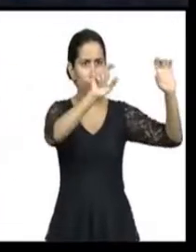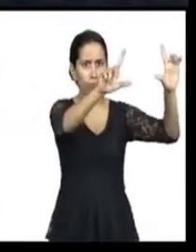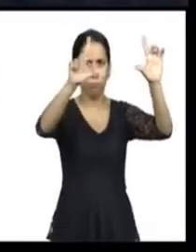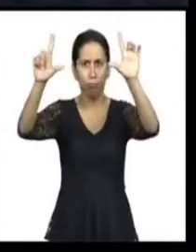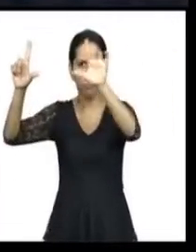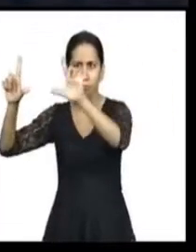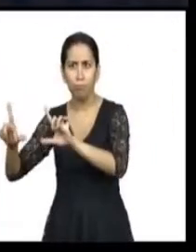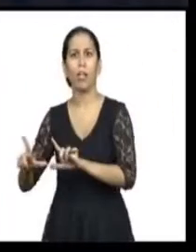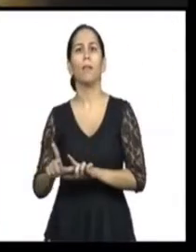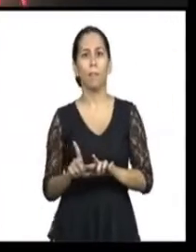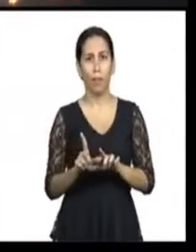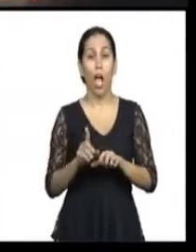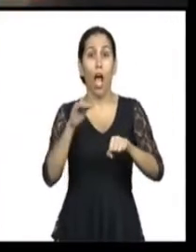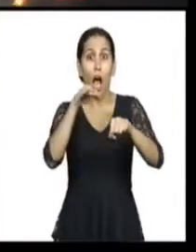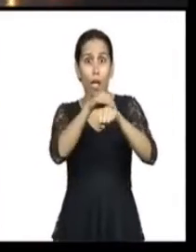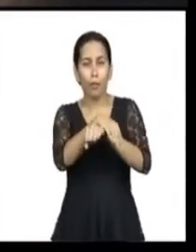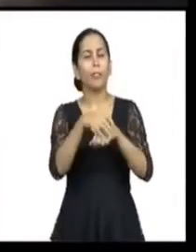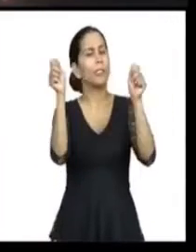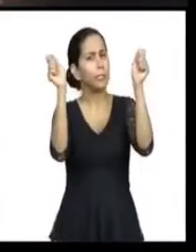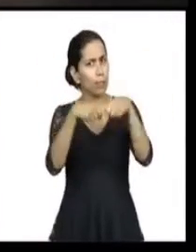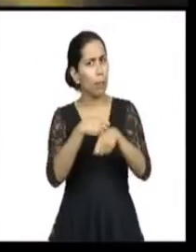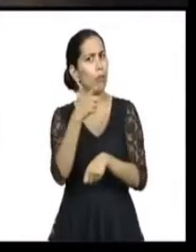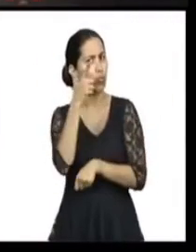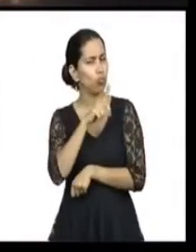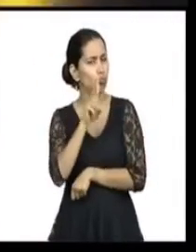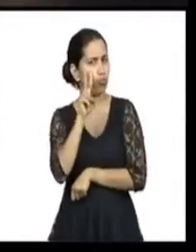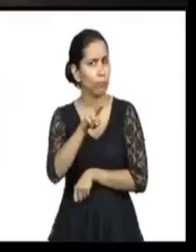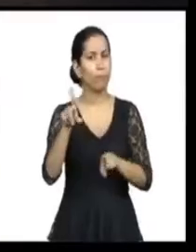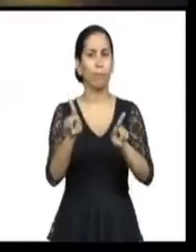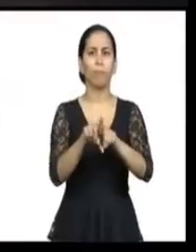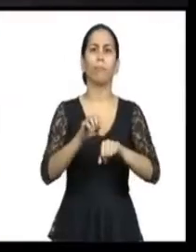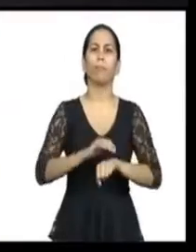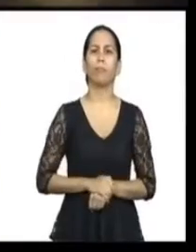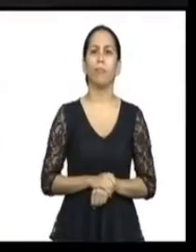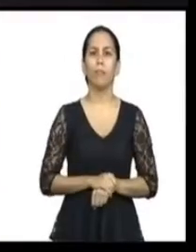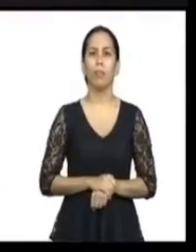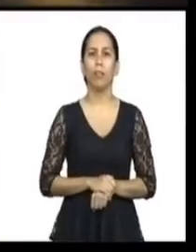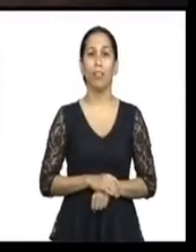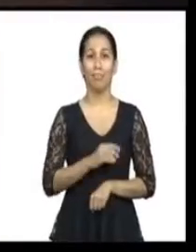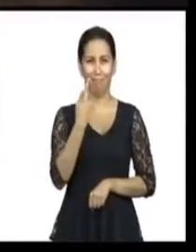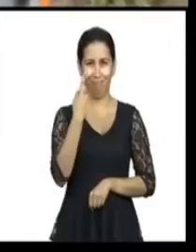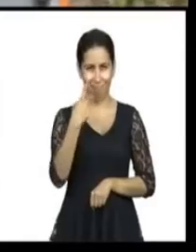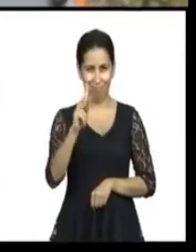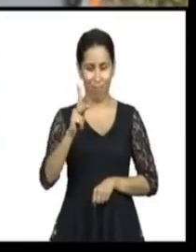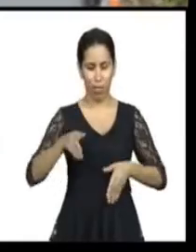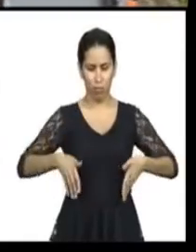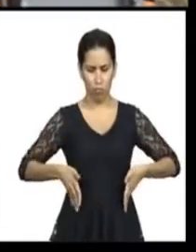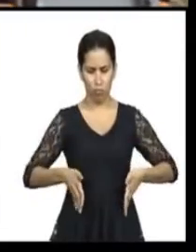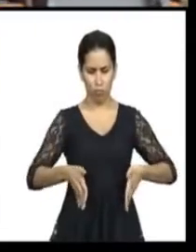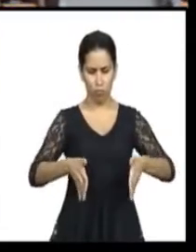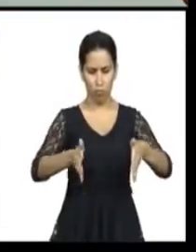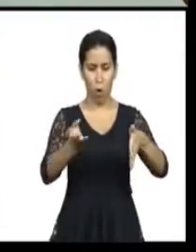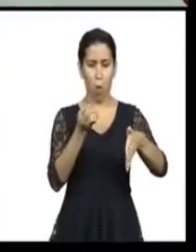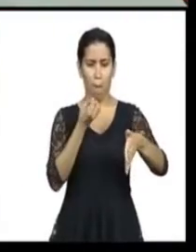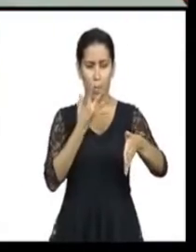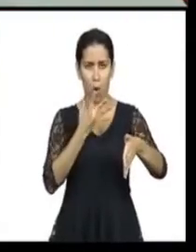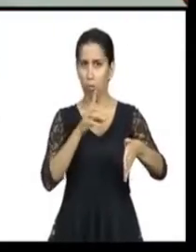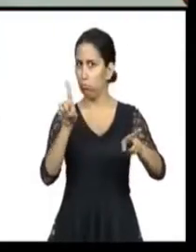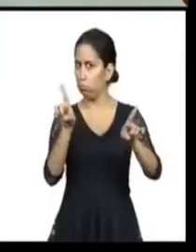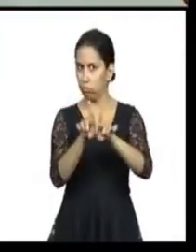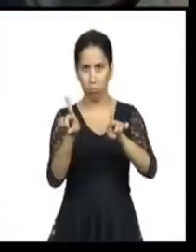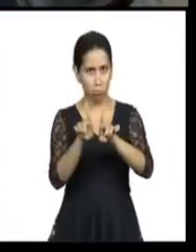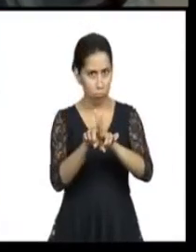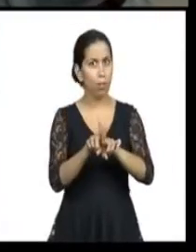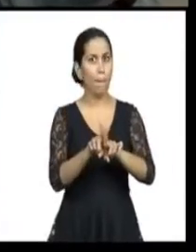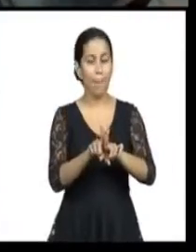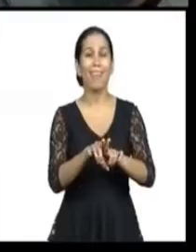iluminação constante da pista. Mas não é só o seu caminho que deve permanecer visível. Equipamentos e veículos leves também